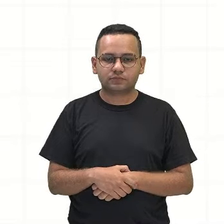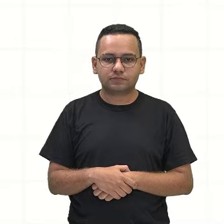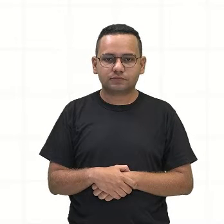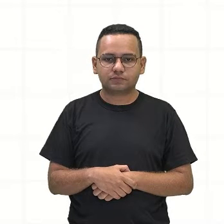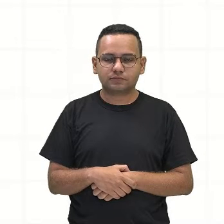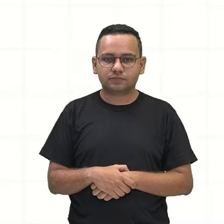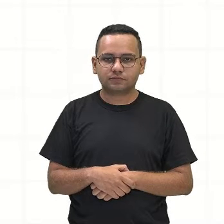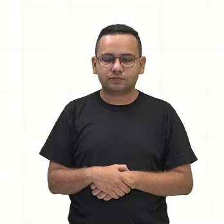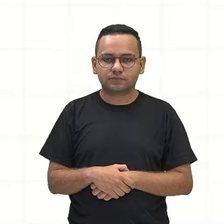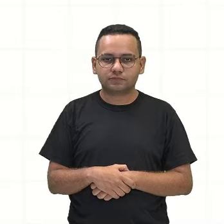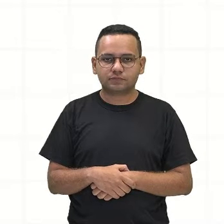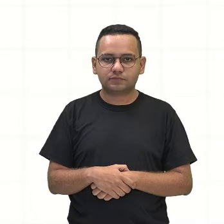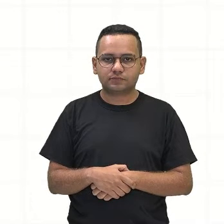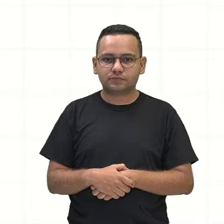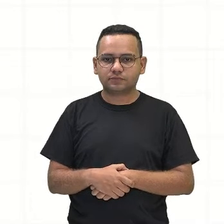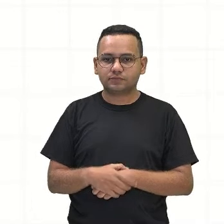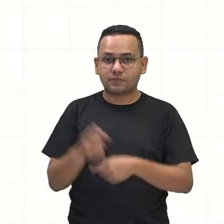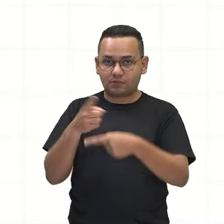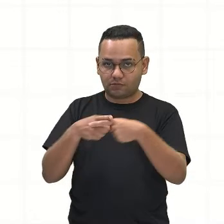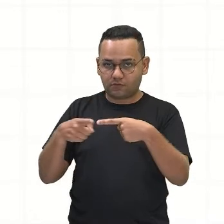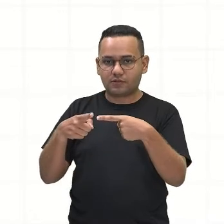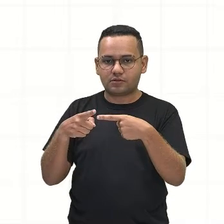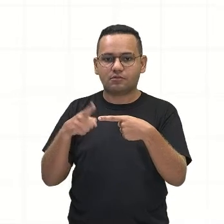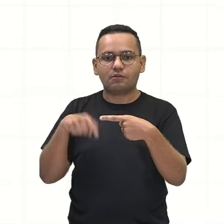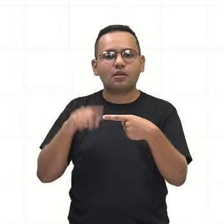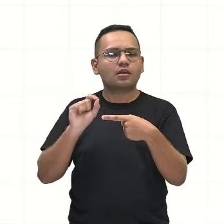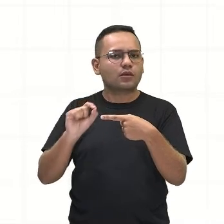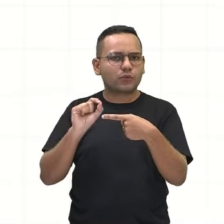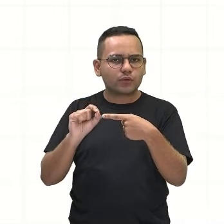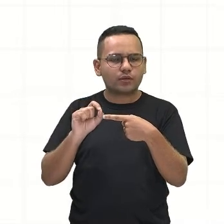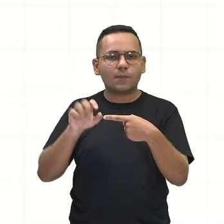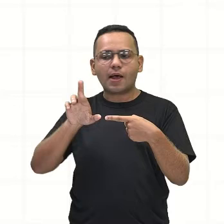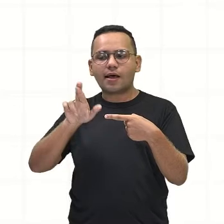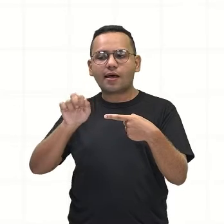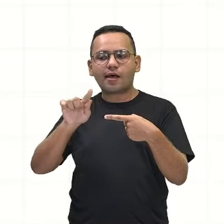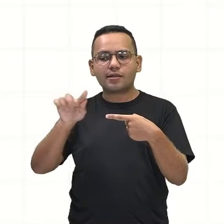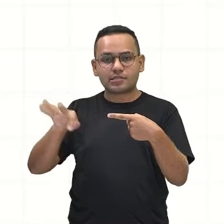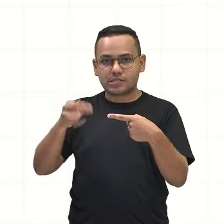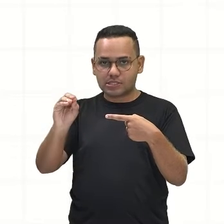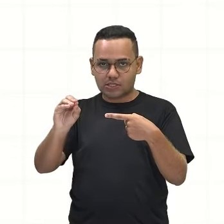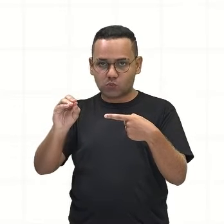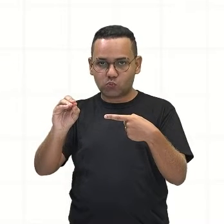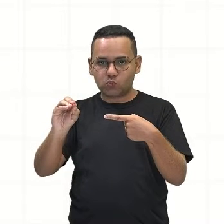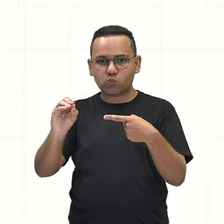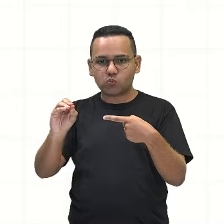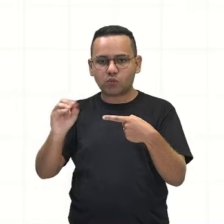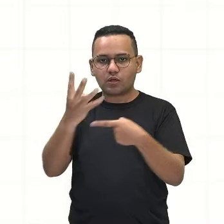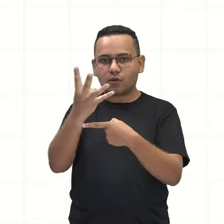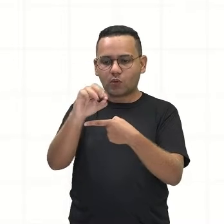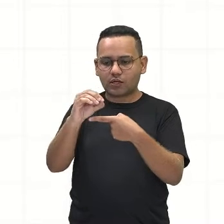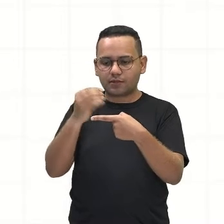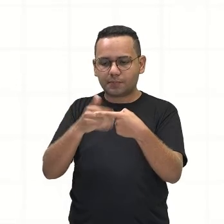divisão, né? Que é uma razão. Uma divisão é uma razão. A razão 40 para 100.